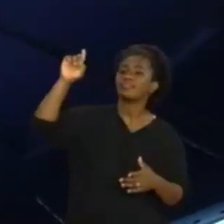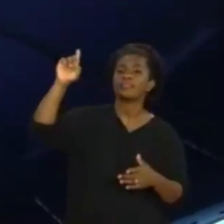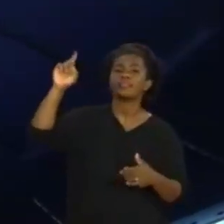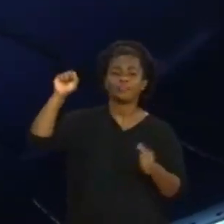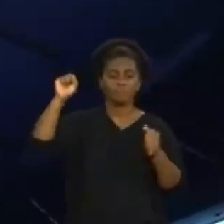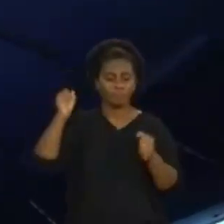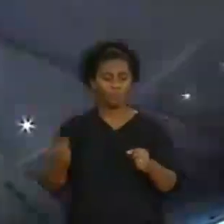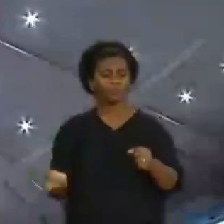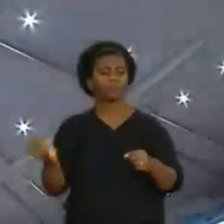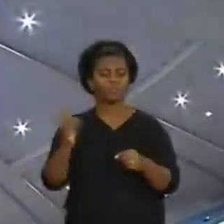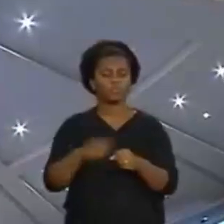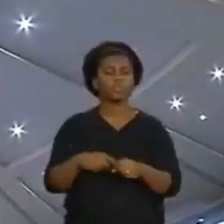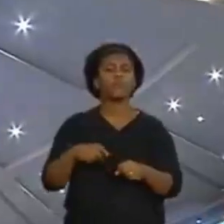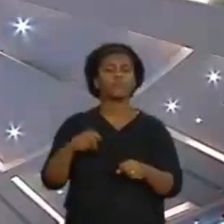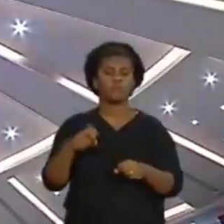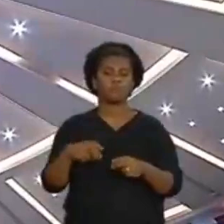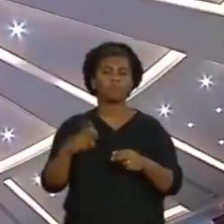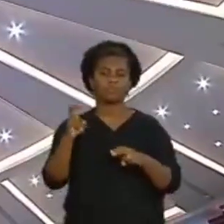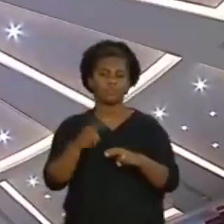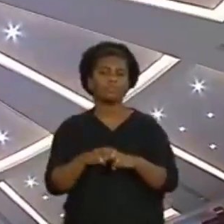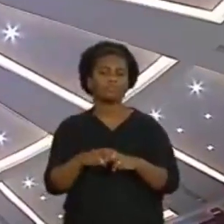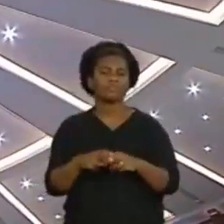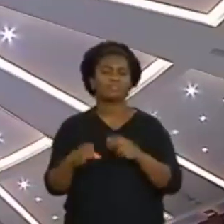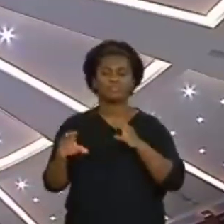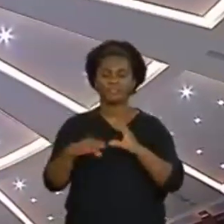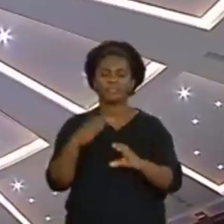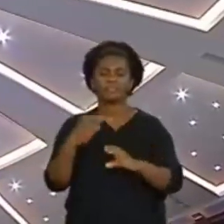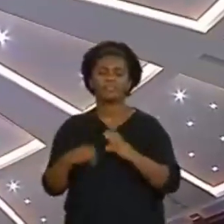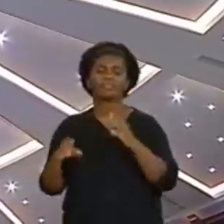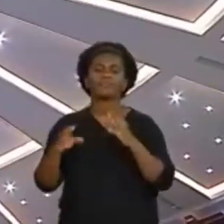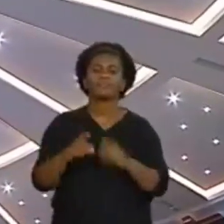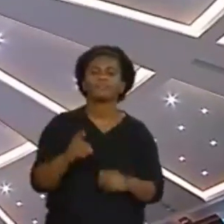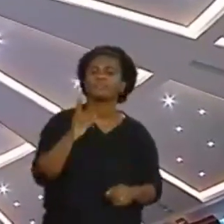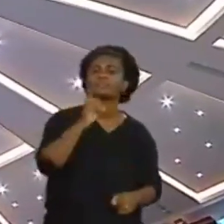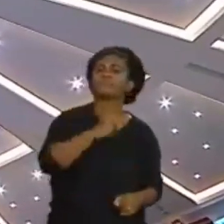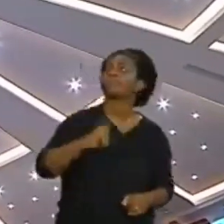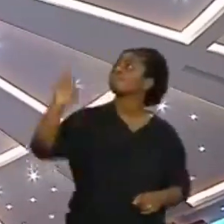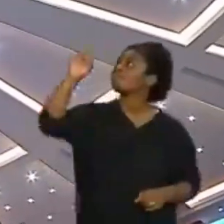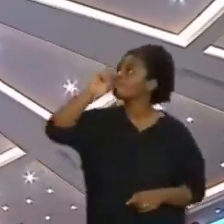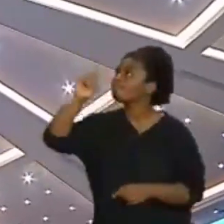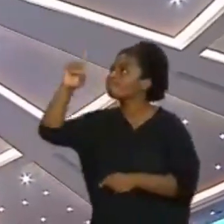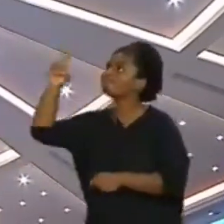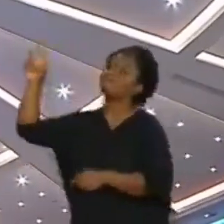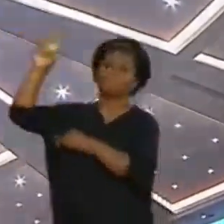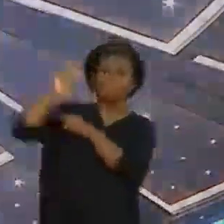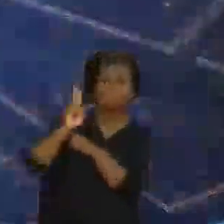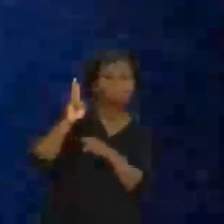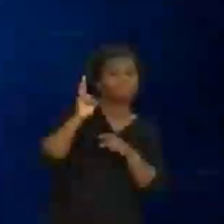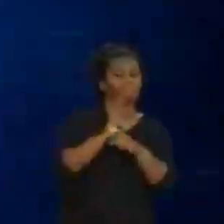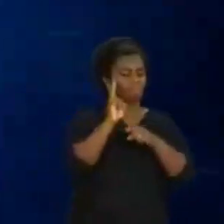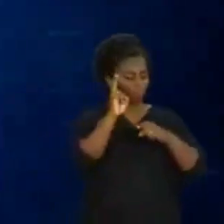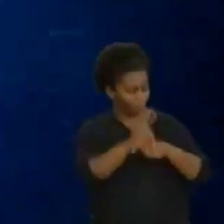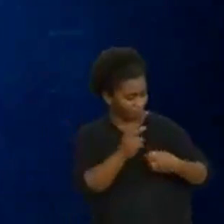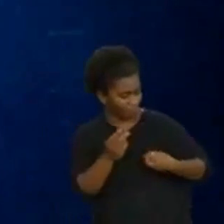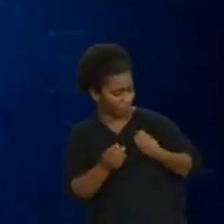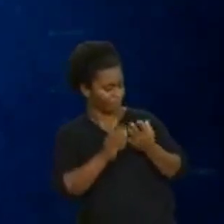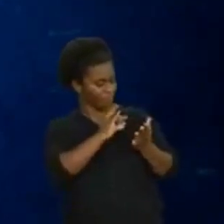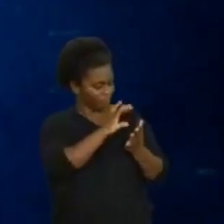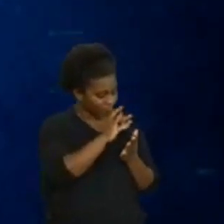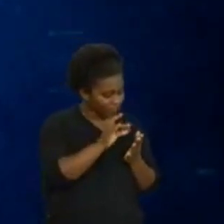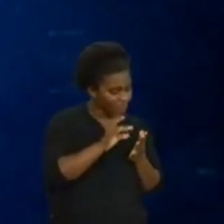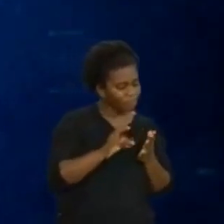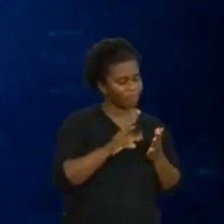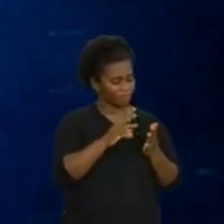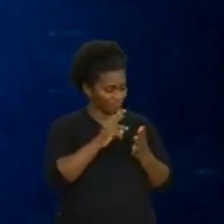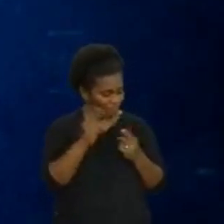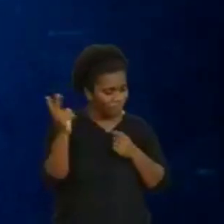Pode voltar cantando, Deus está cuidando de mim. Vamos lá. Deus está cuidando de mim. Batendo palmas. Os